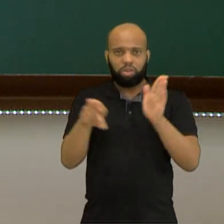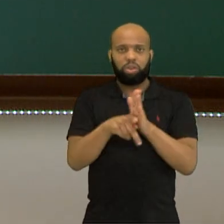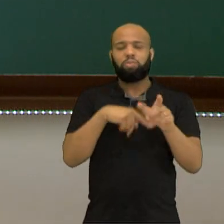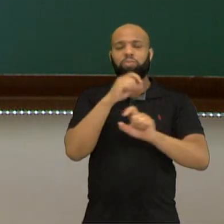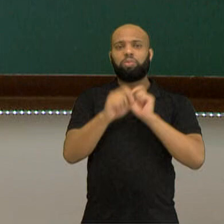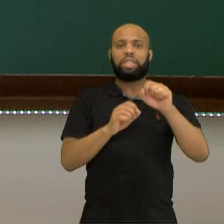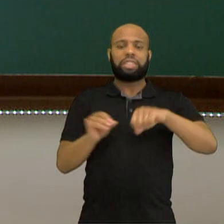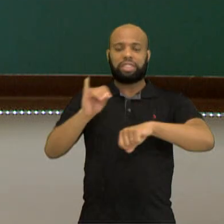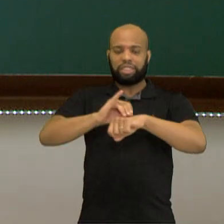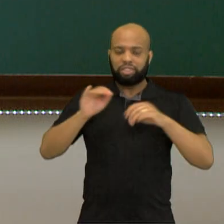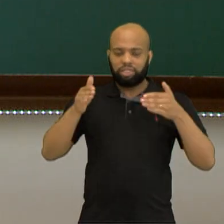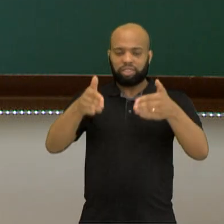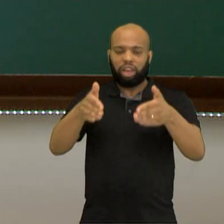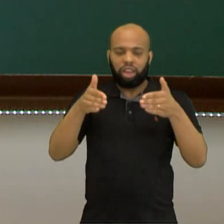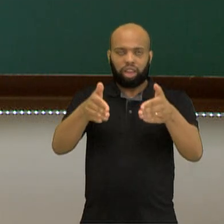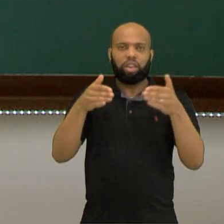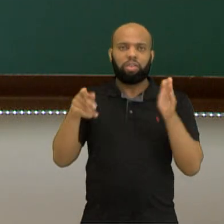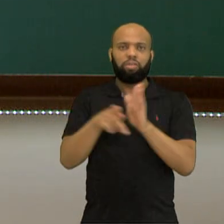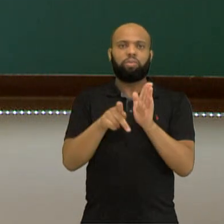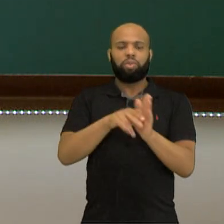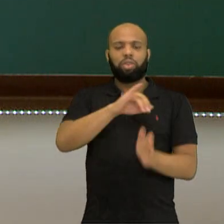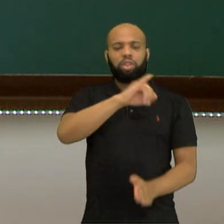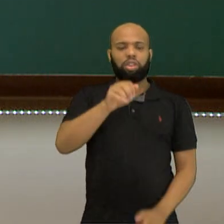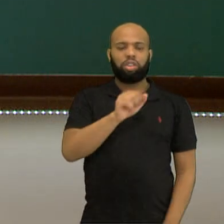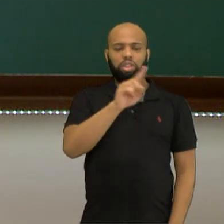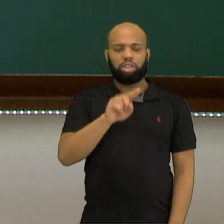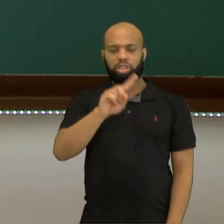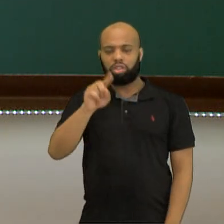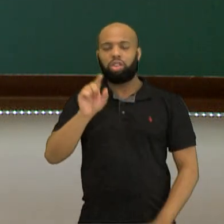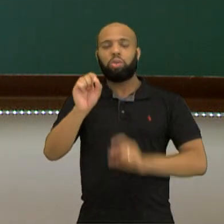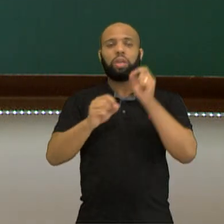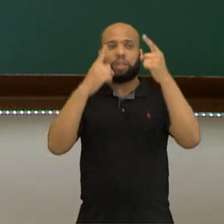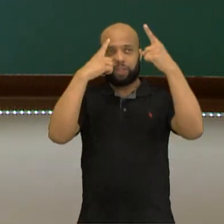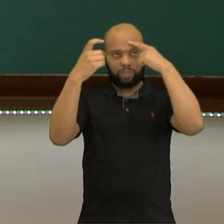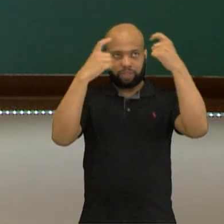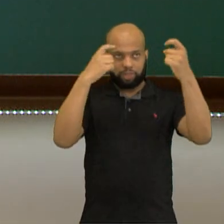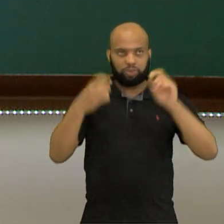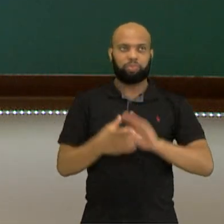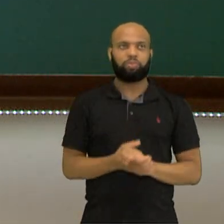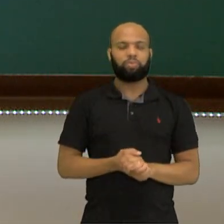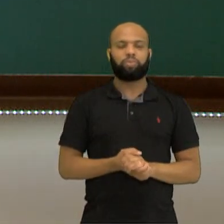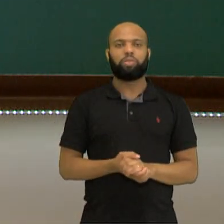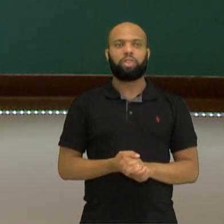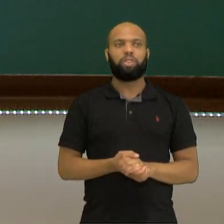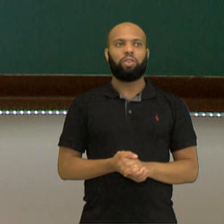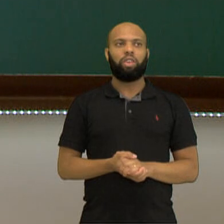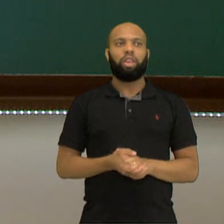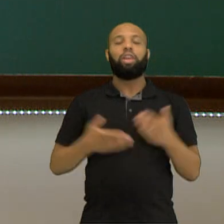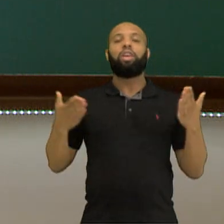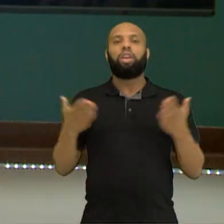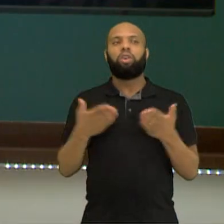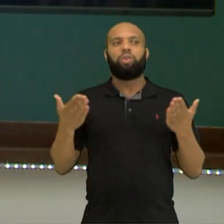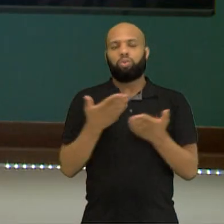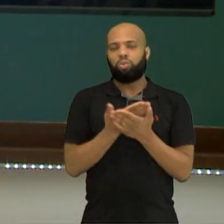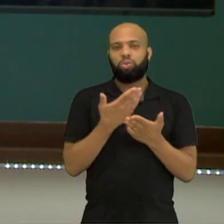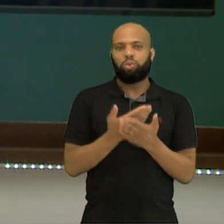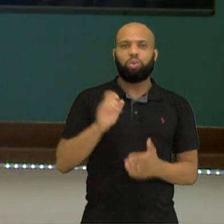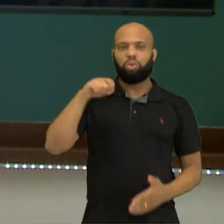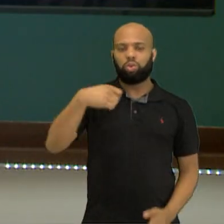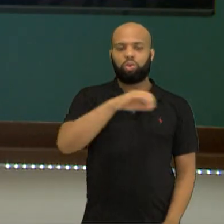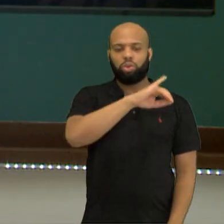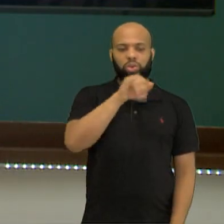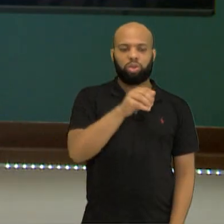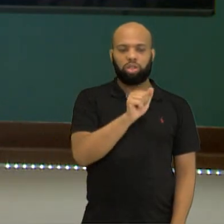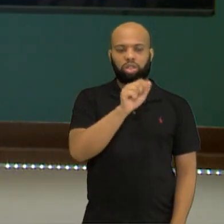o centro, né, do jazz é o improviso. Agora que nós falamos um pouco sobre o